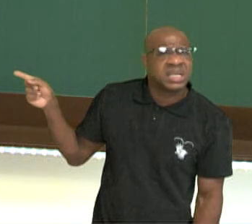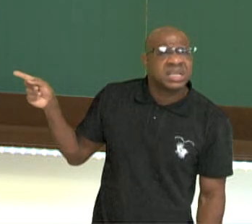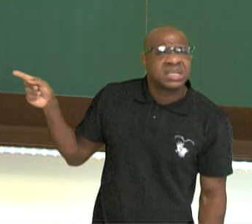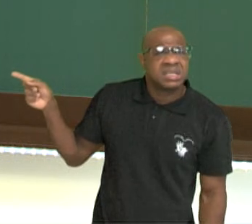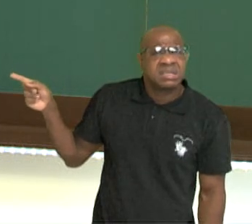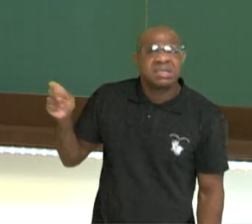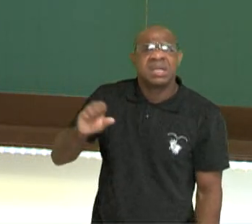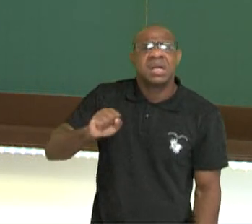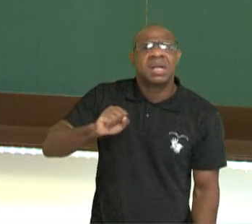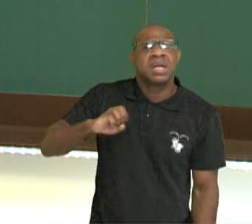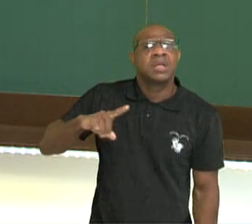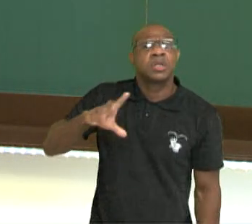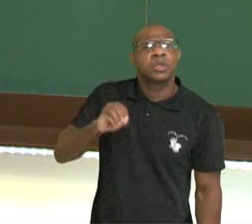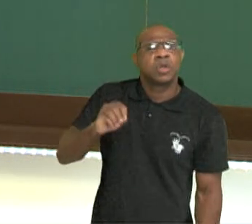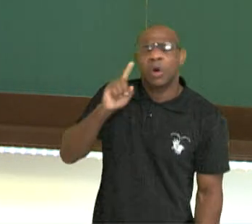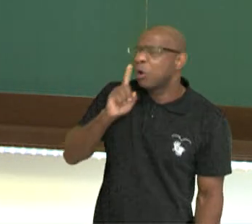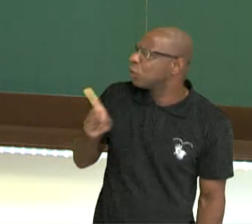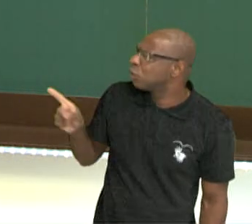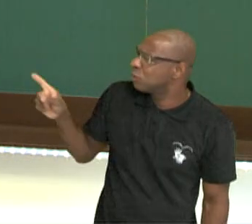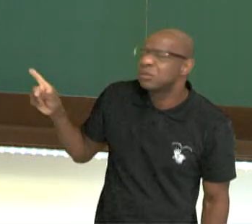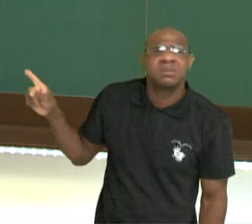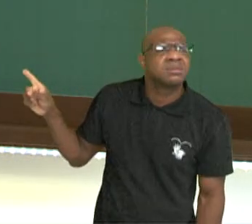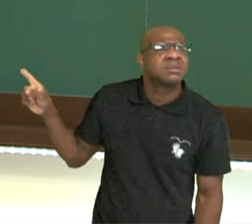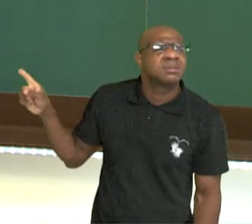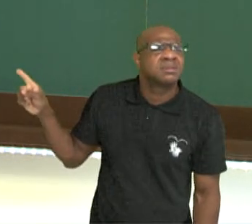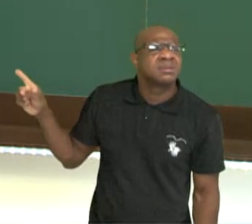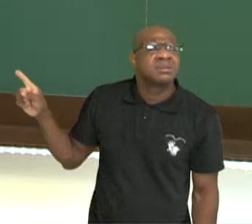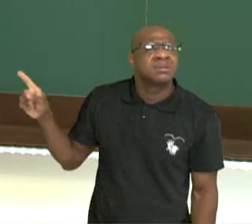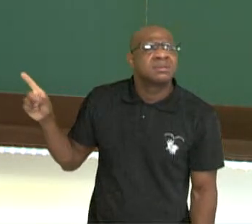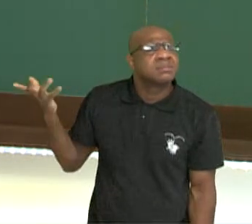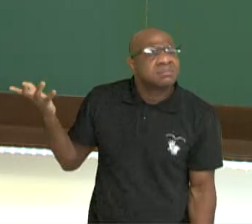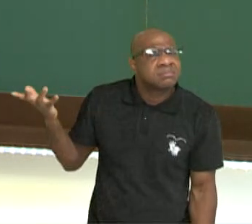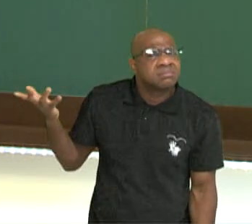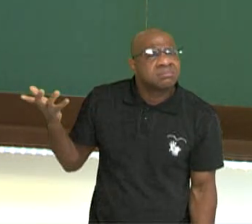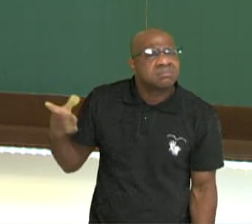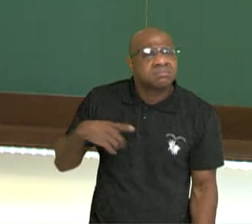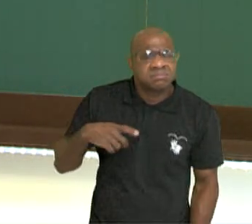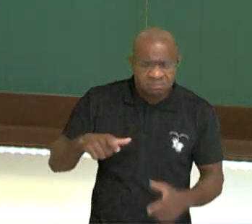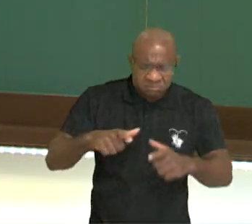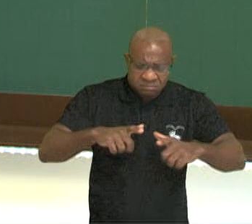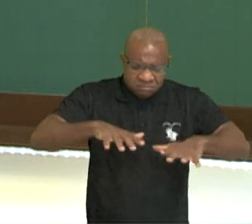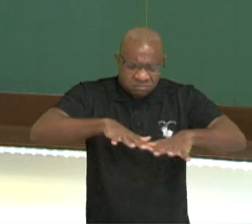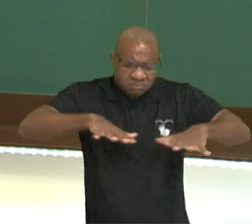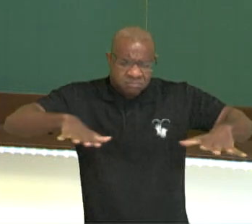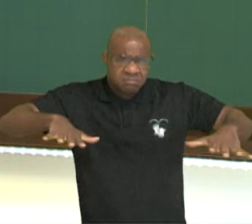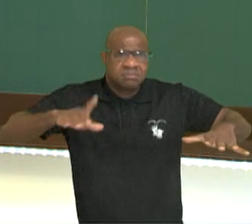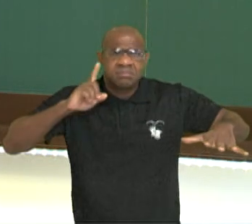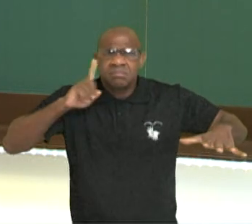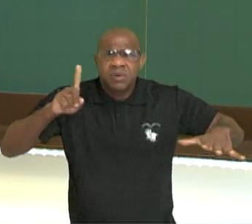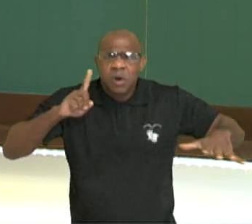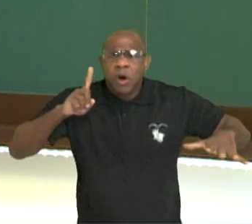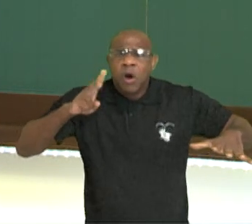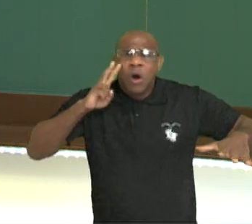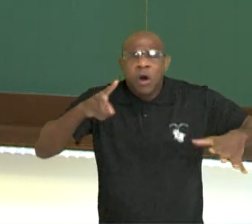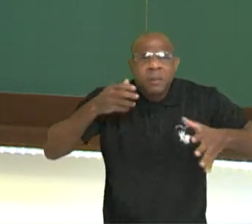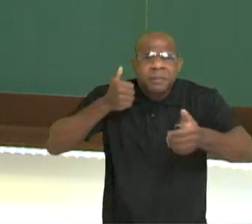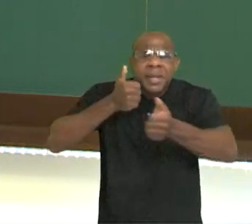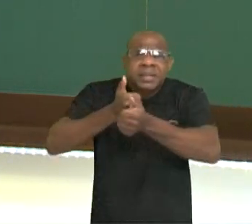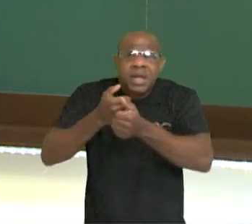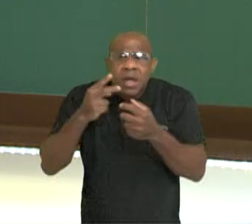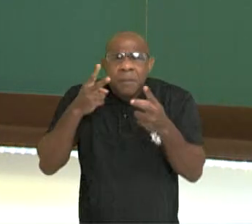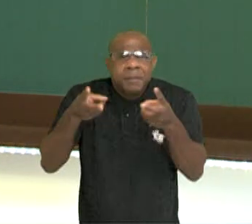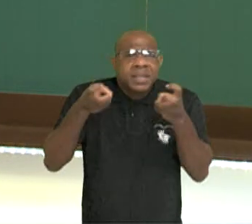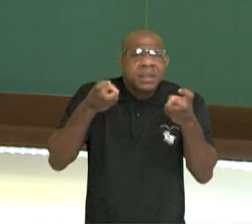solo exposto que eu tenho aqui, porque eu sei que ele é exposto, porque não tem uma cobertura vegetal, veja mais de pertinho, eu